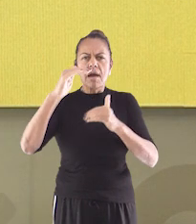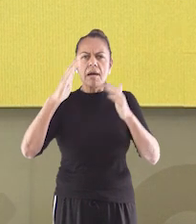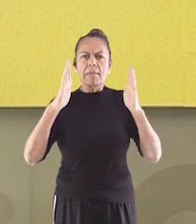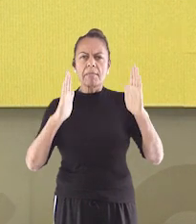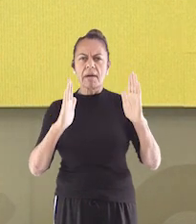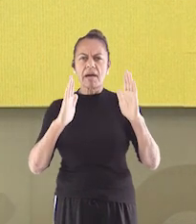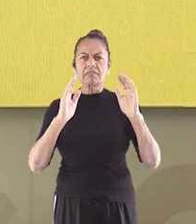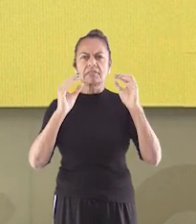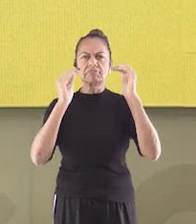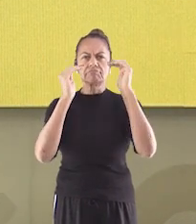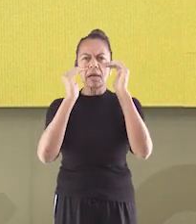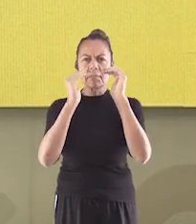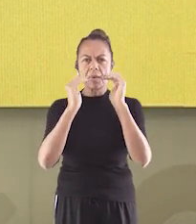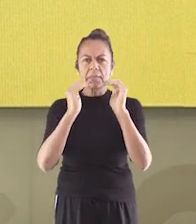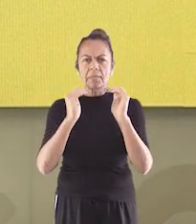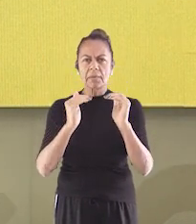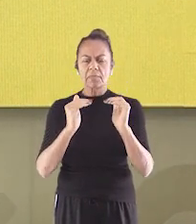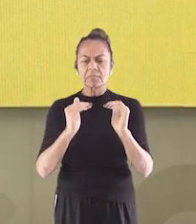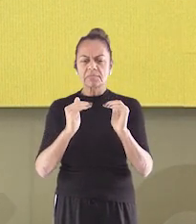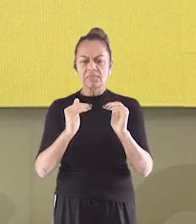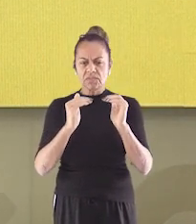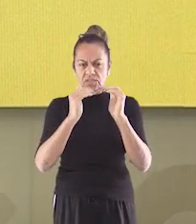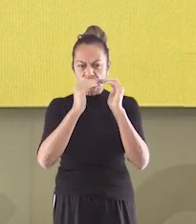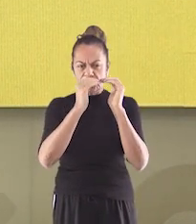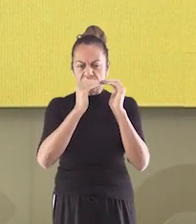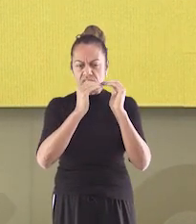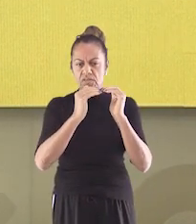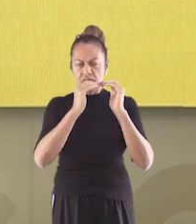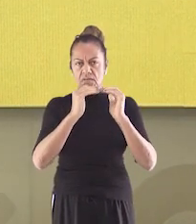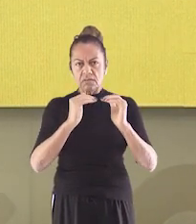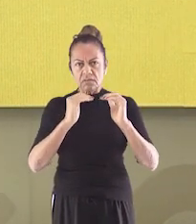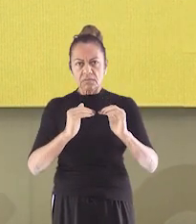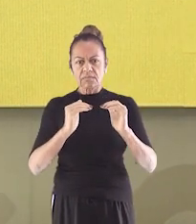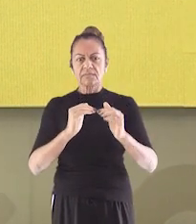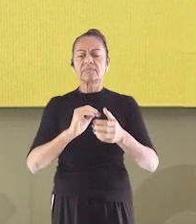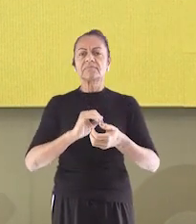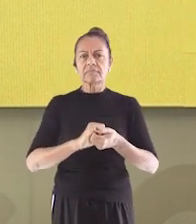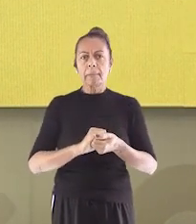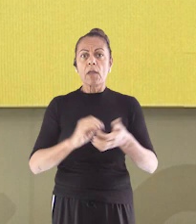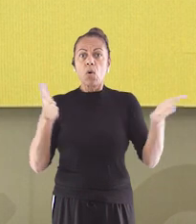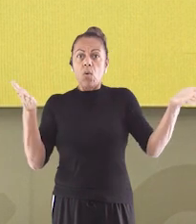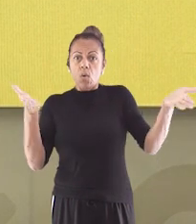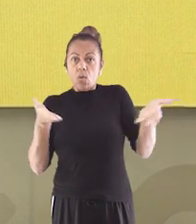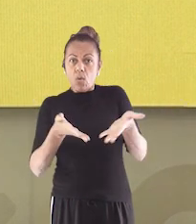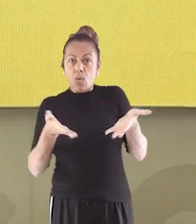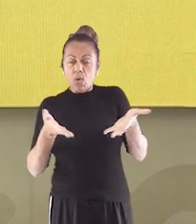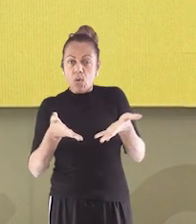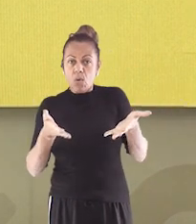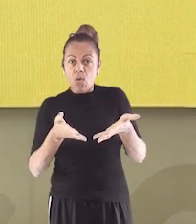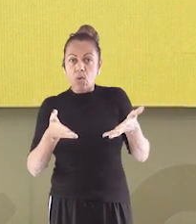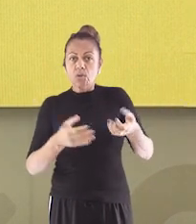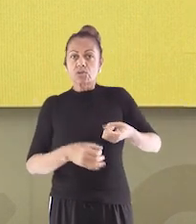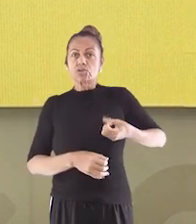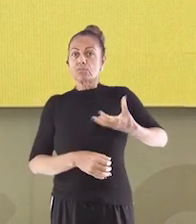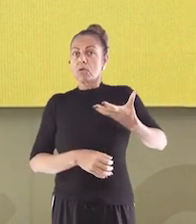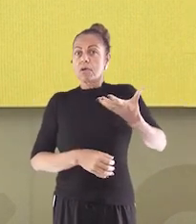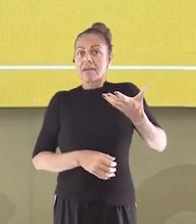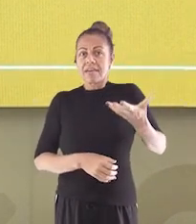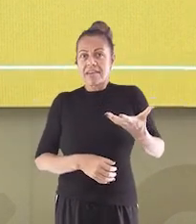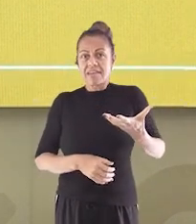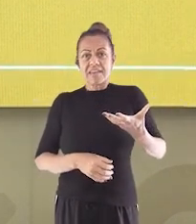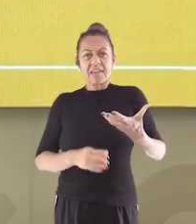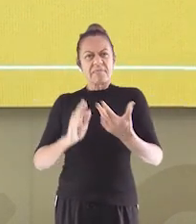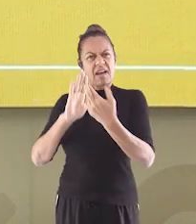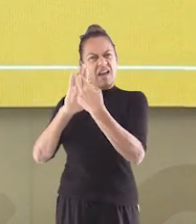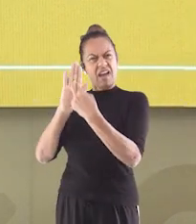caixote, certo? A mesma quantidade de sílabas. E as estrofes eram padronizadas. Atualmente, os